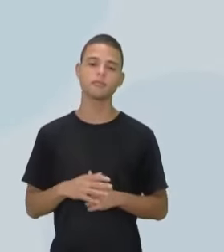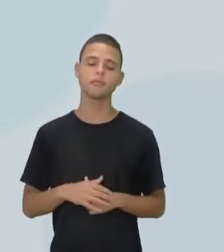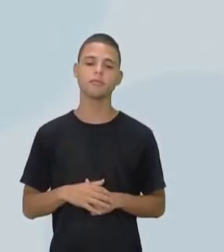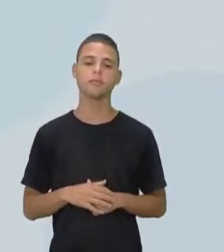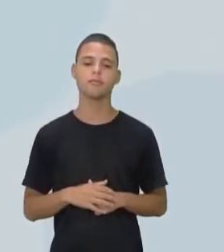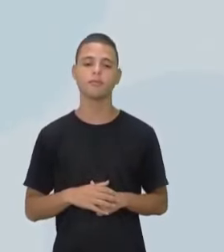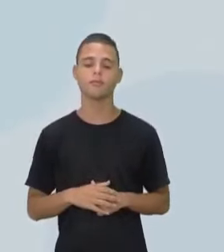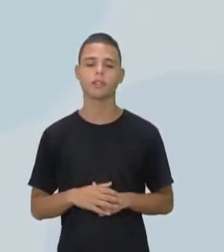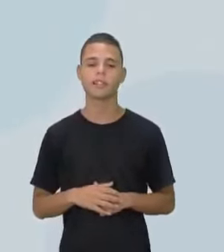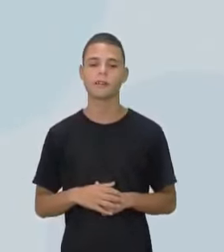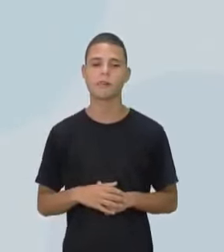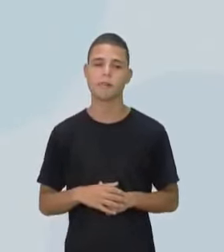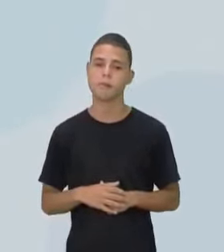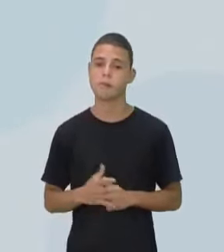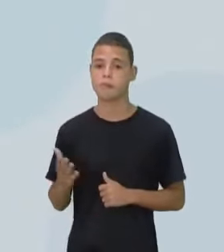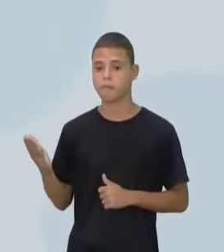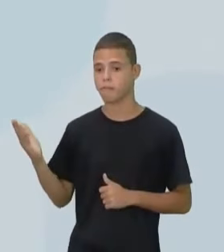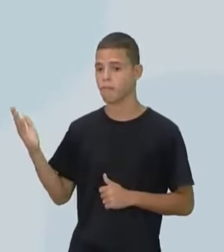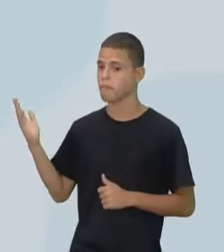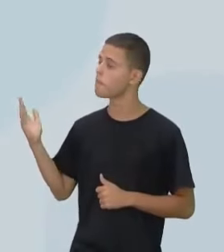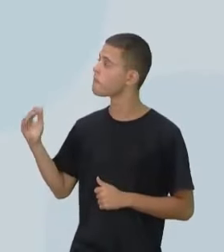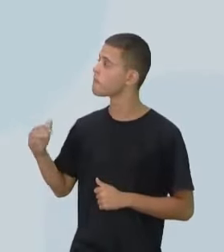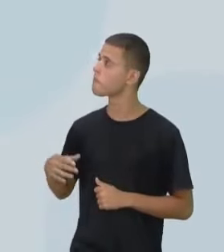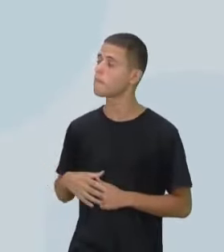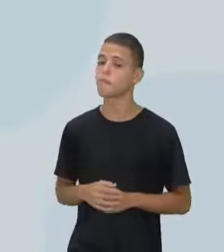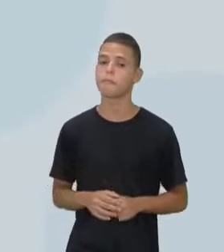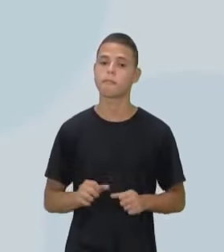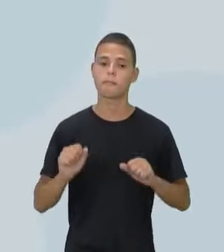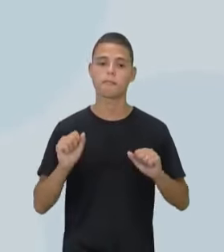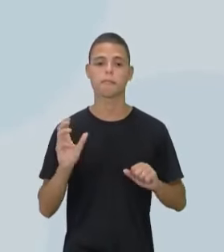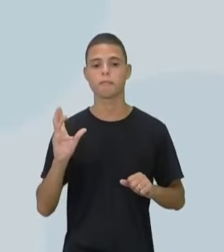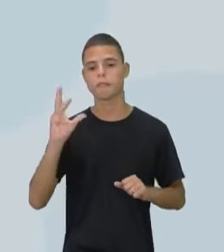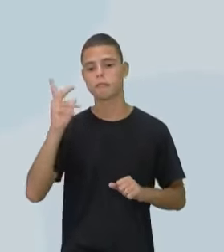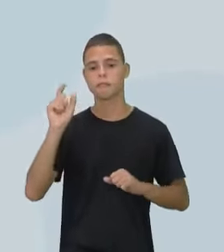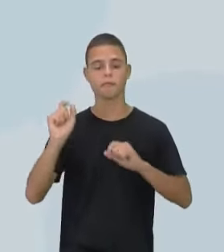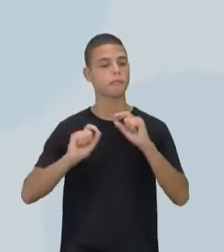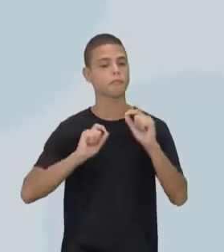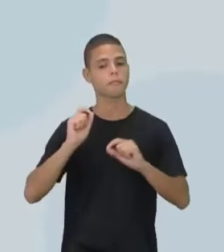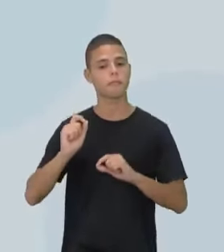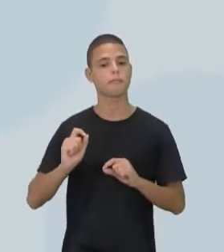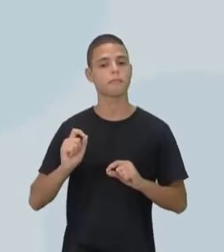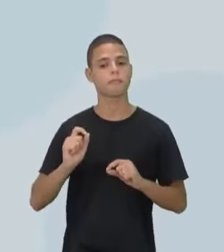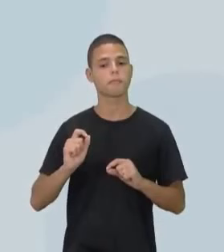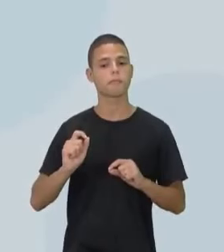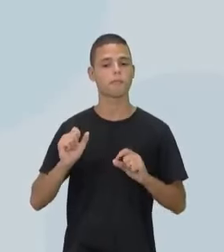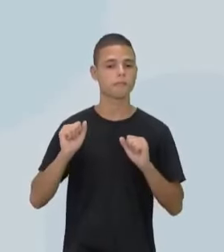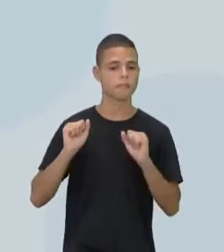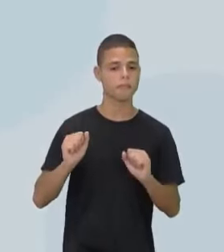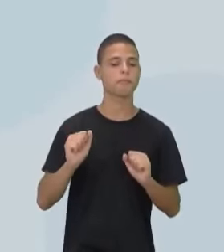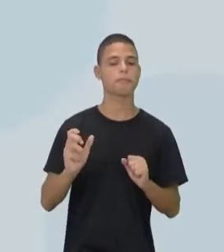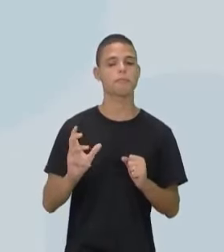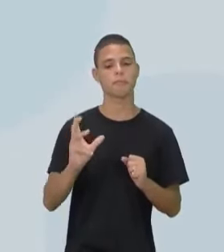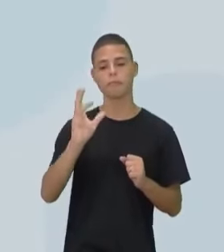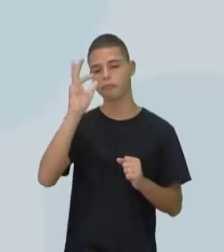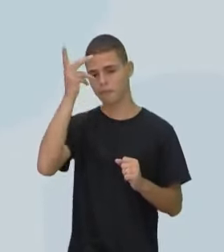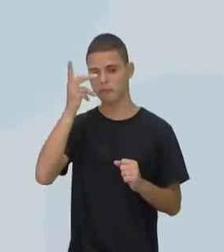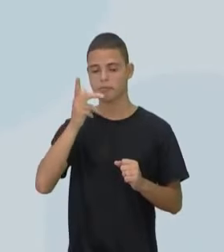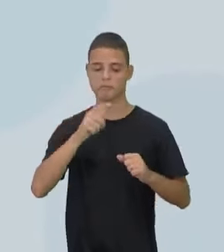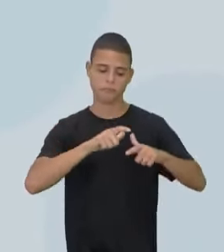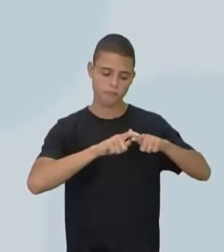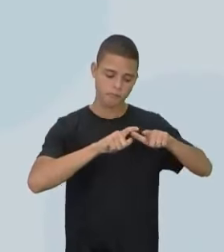E o excedente hídrico, né, ele pode causar o quê? Ele vai causar a saturação de solo,